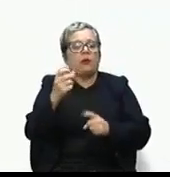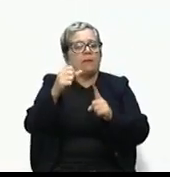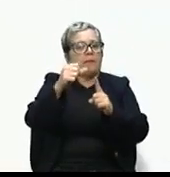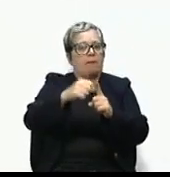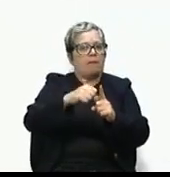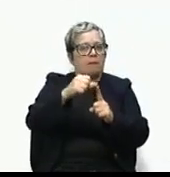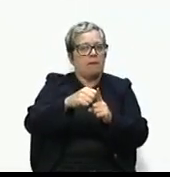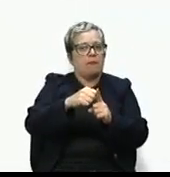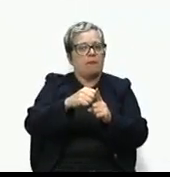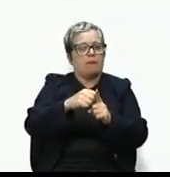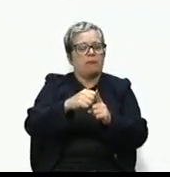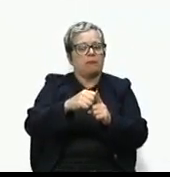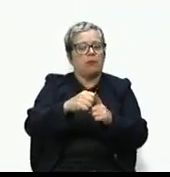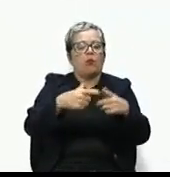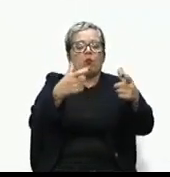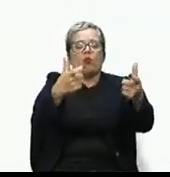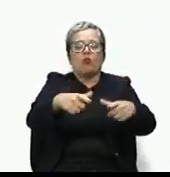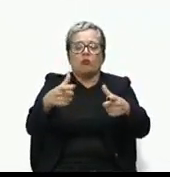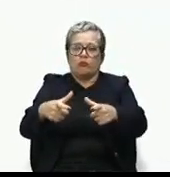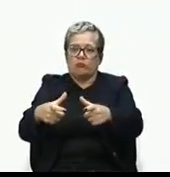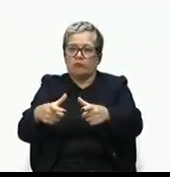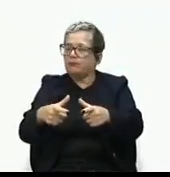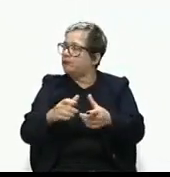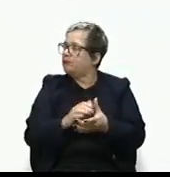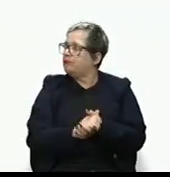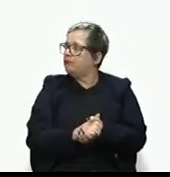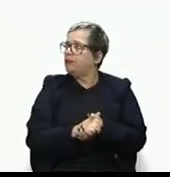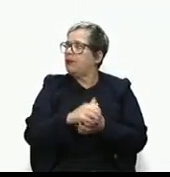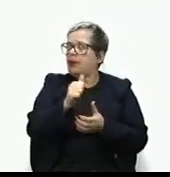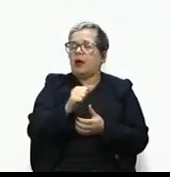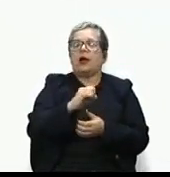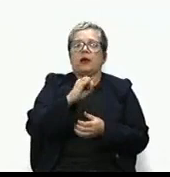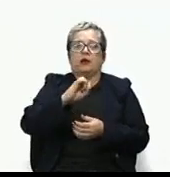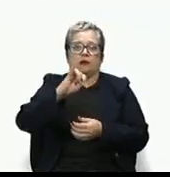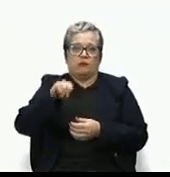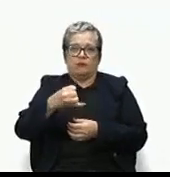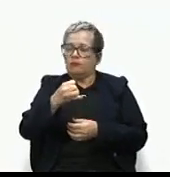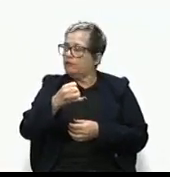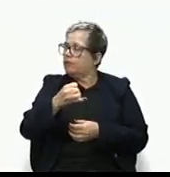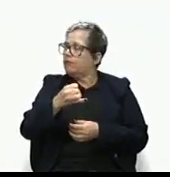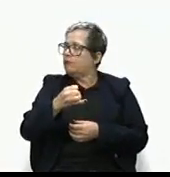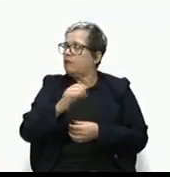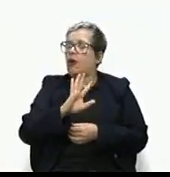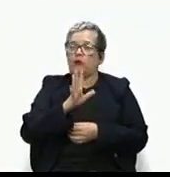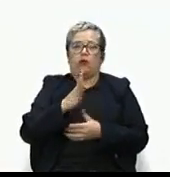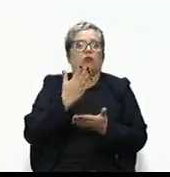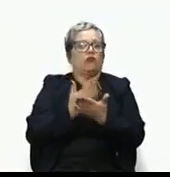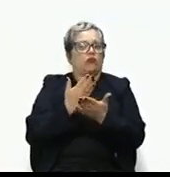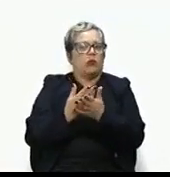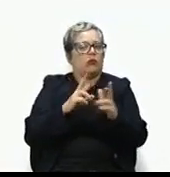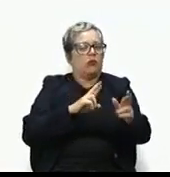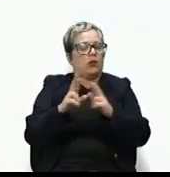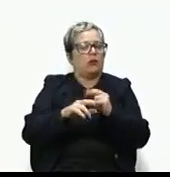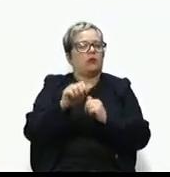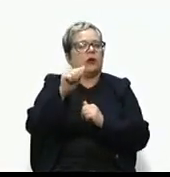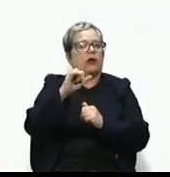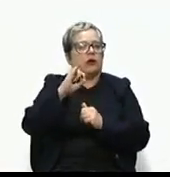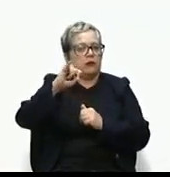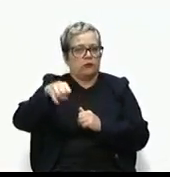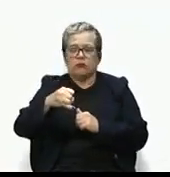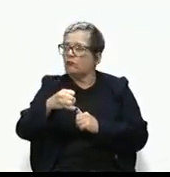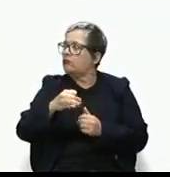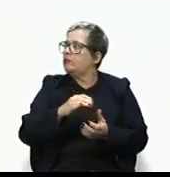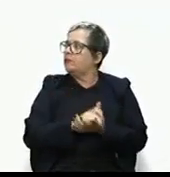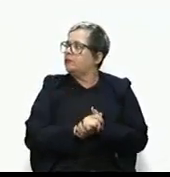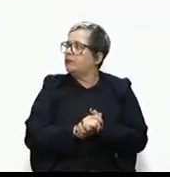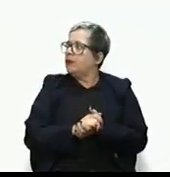meses, onde cada elemento A e J, então nós já vimos essa relação com a professora Débora,